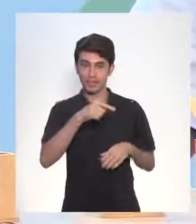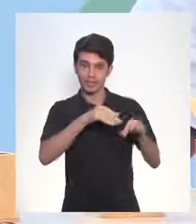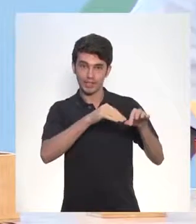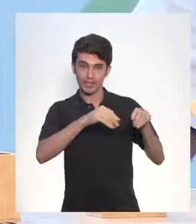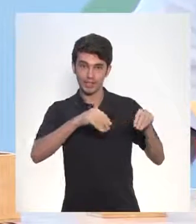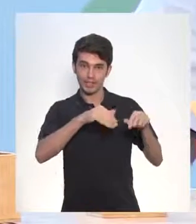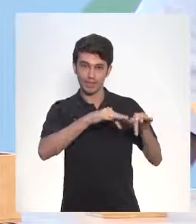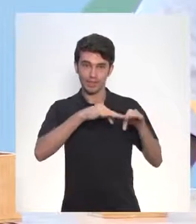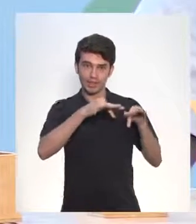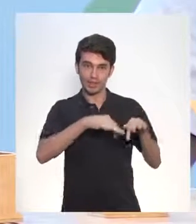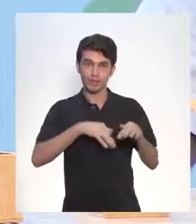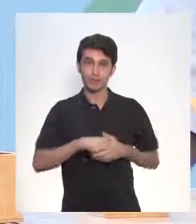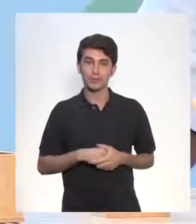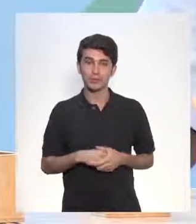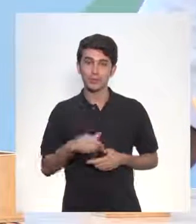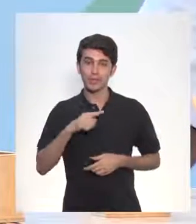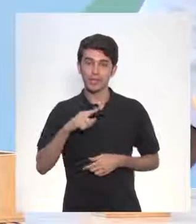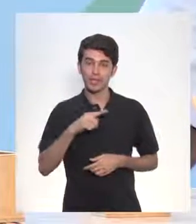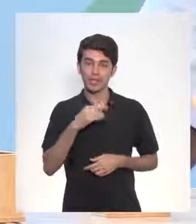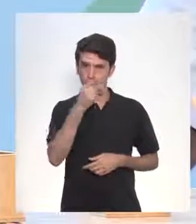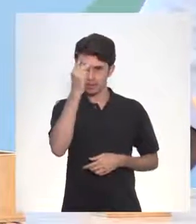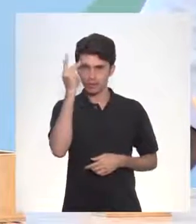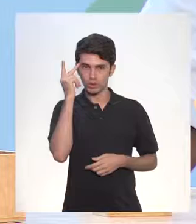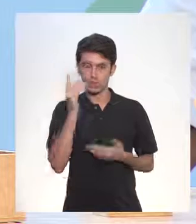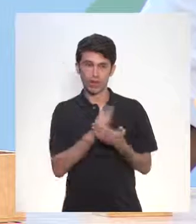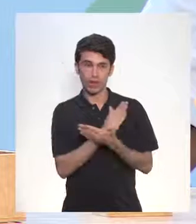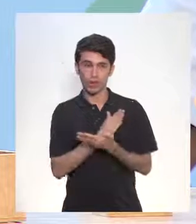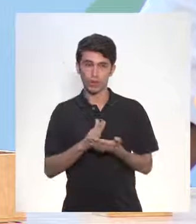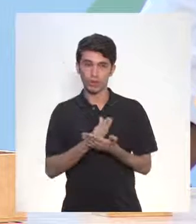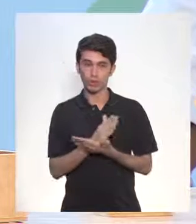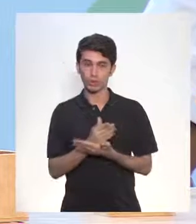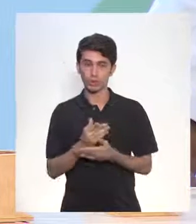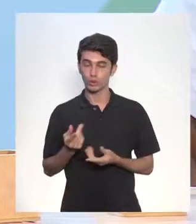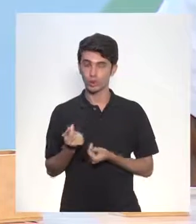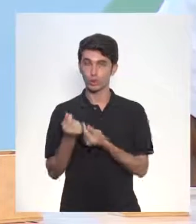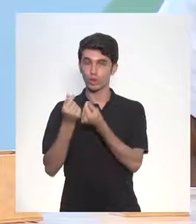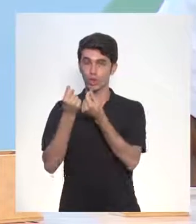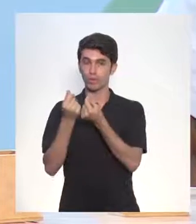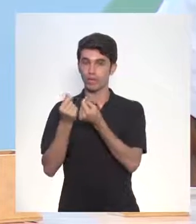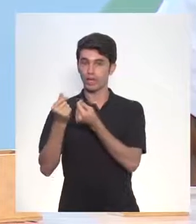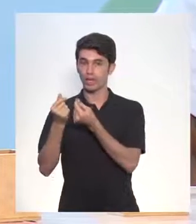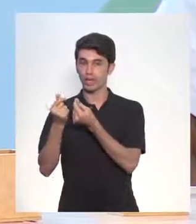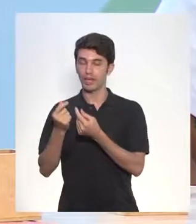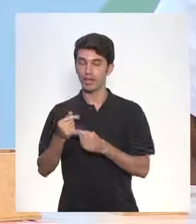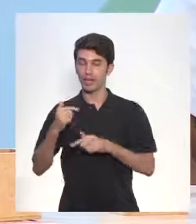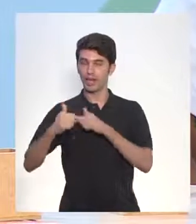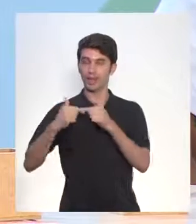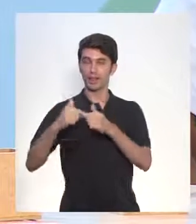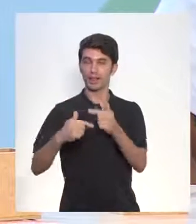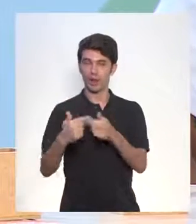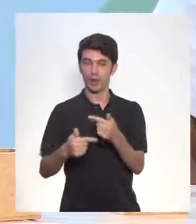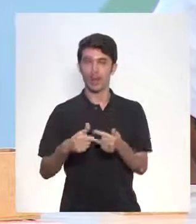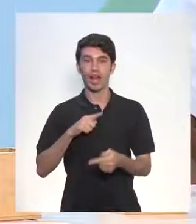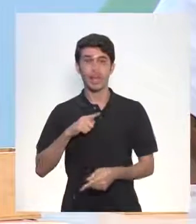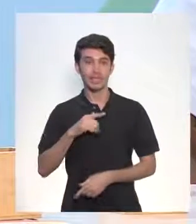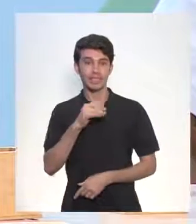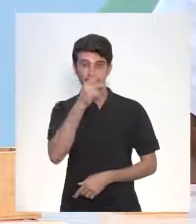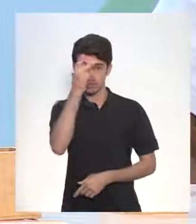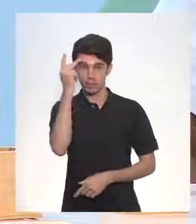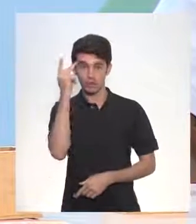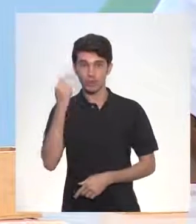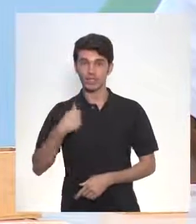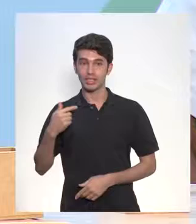nós temos aqui alguns herdeiros, alguns nobres. E tinha uma questão de primogenitura, ou